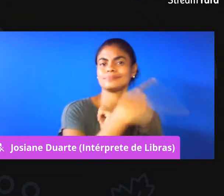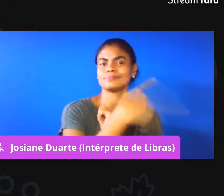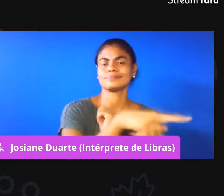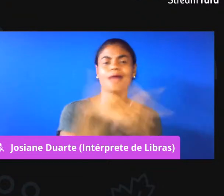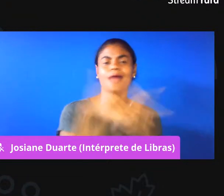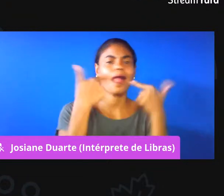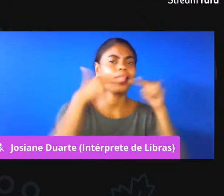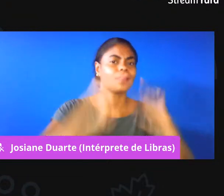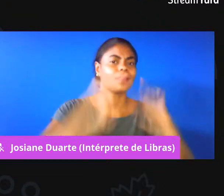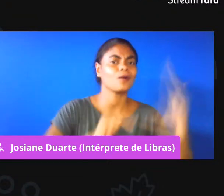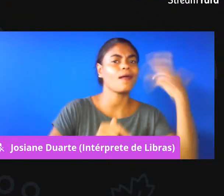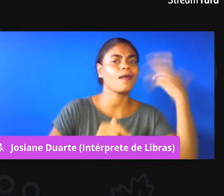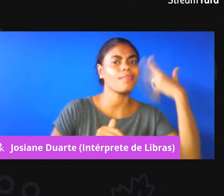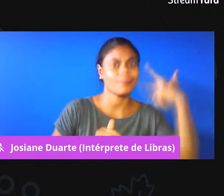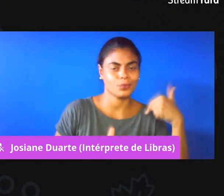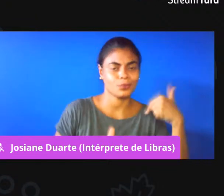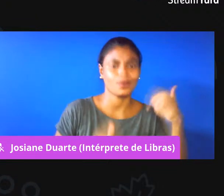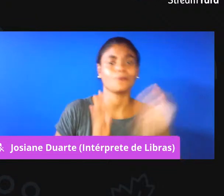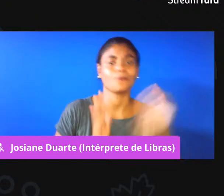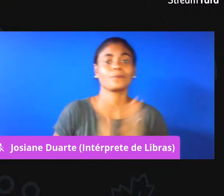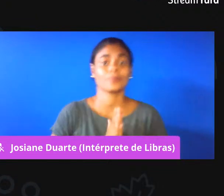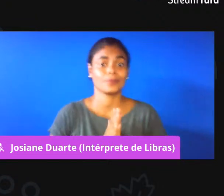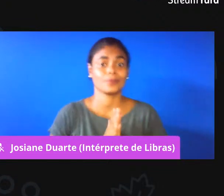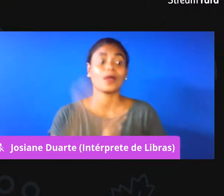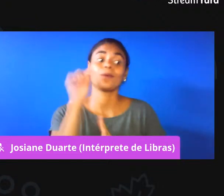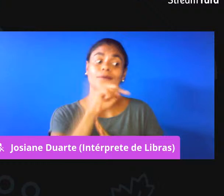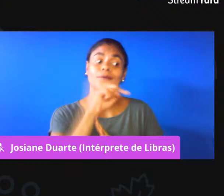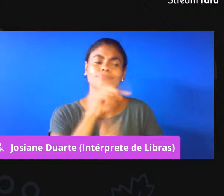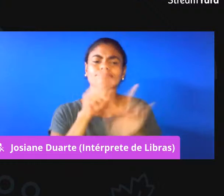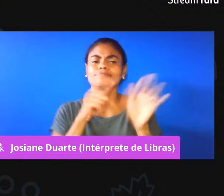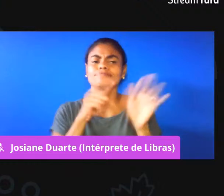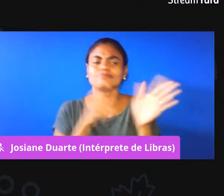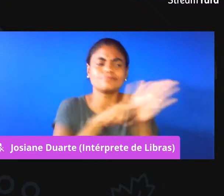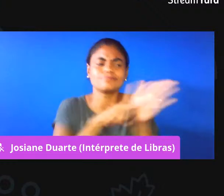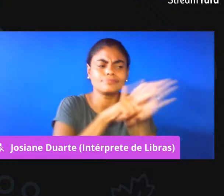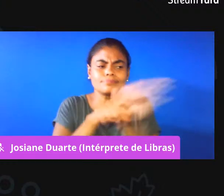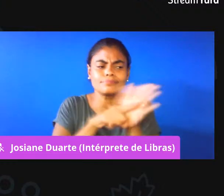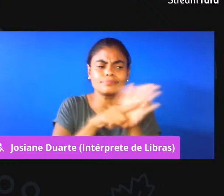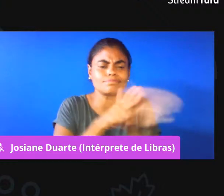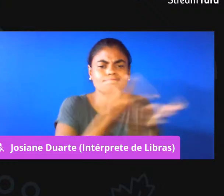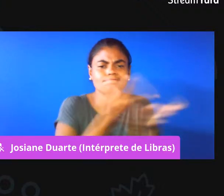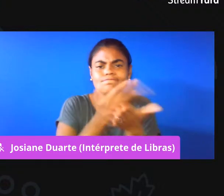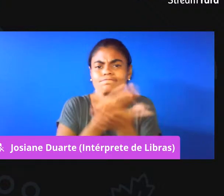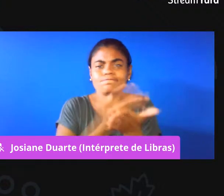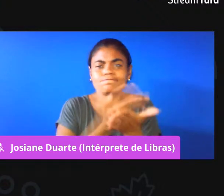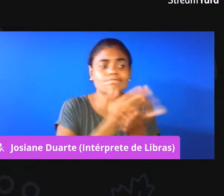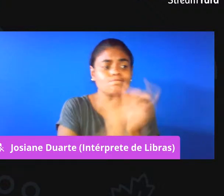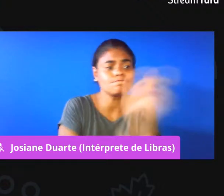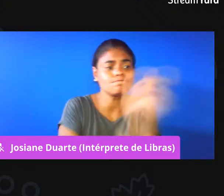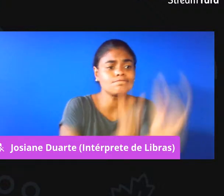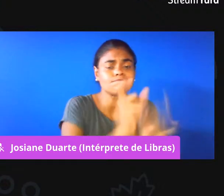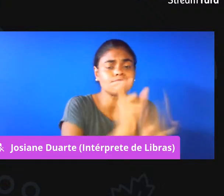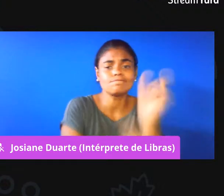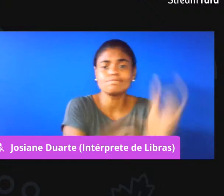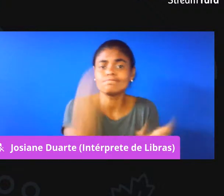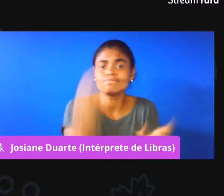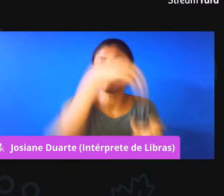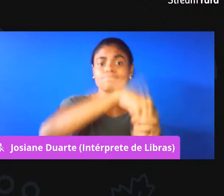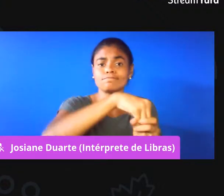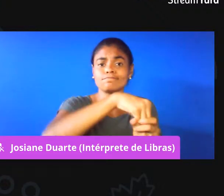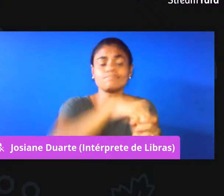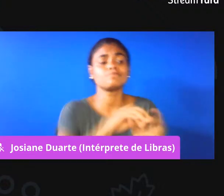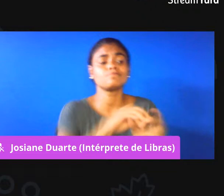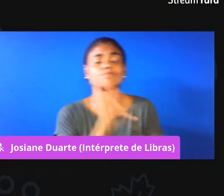essa disciplina estuda a estrutura interna dos vocábulos, por exemplo, análise componencial, suas regras de